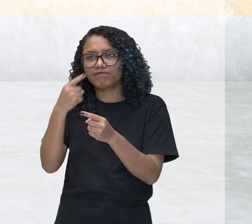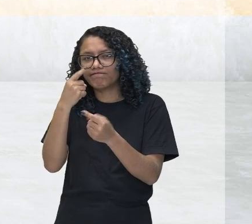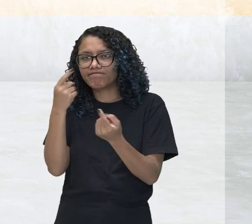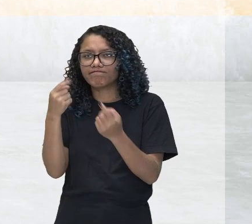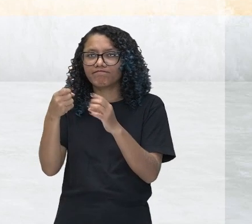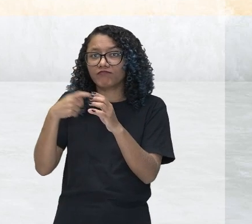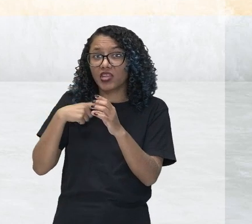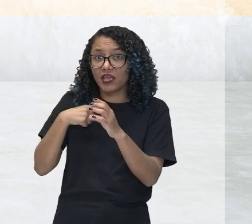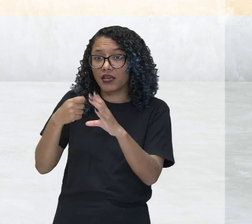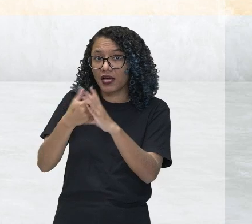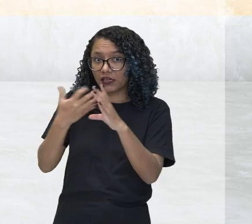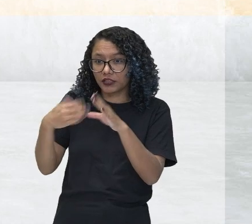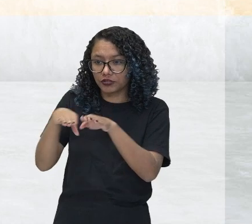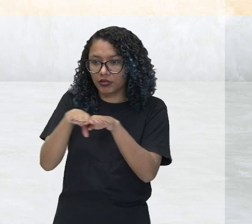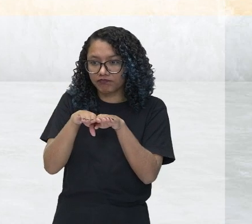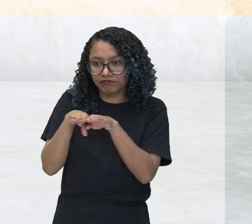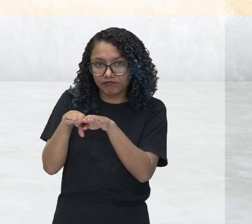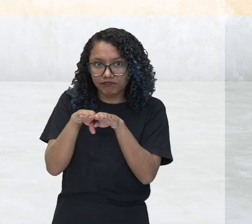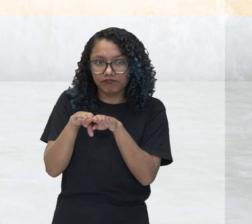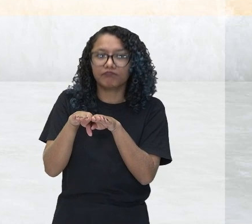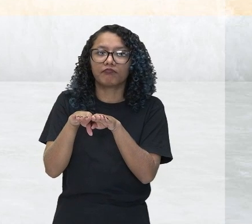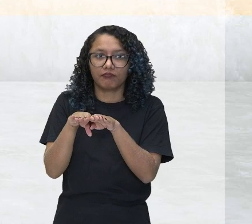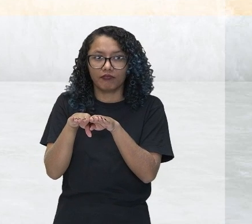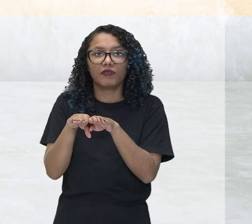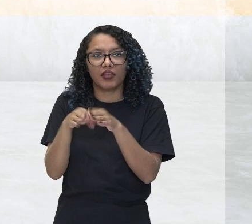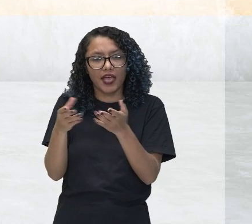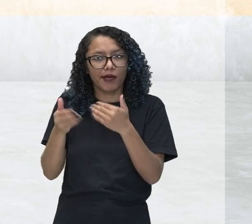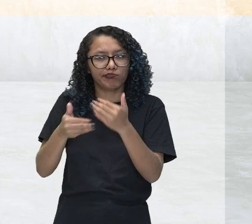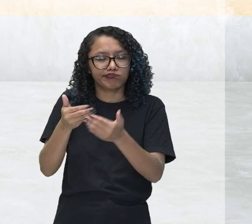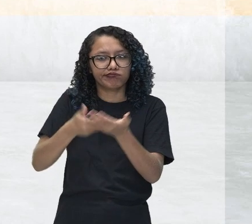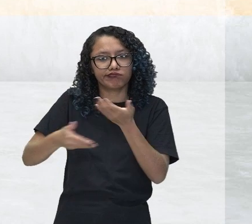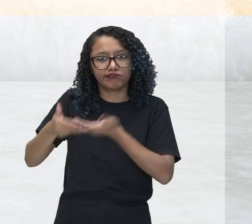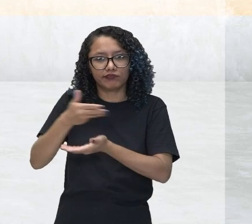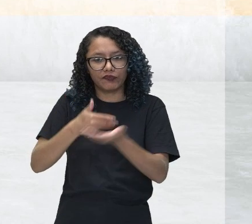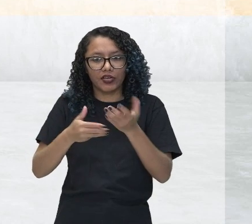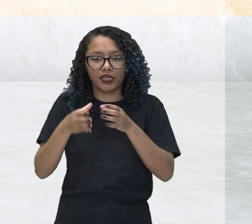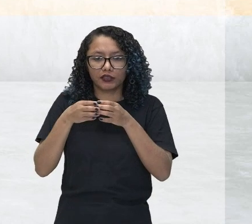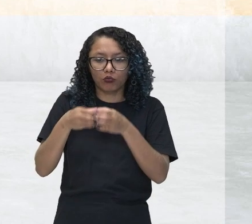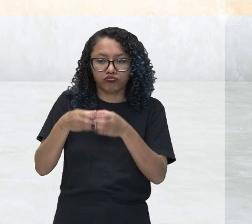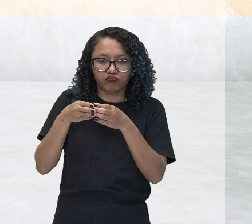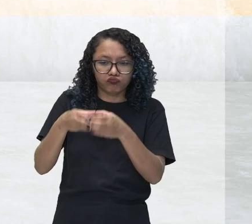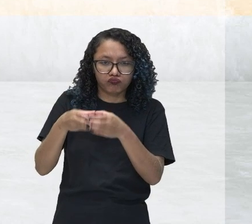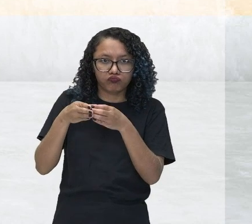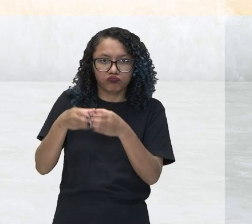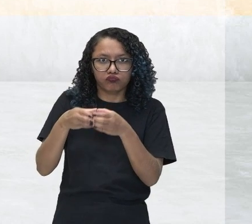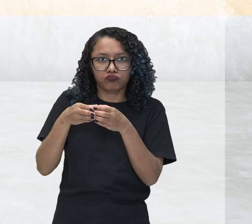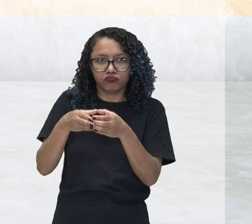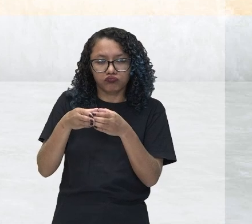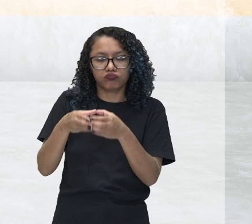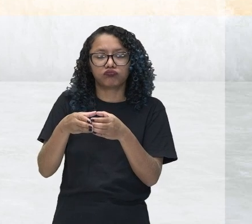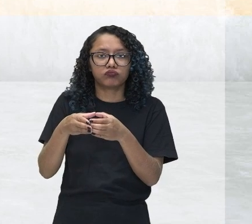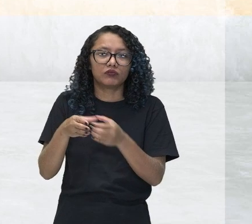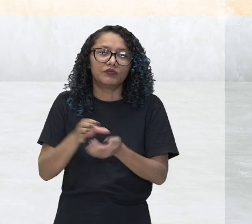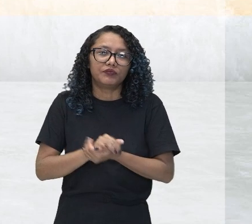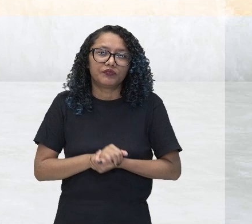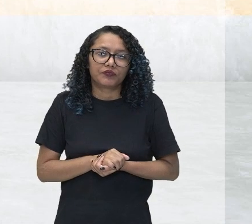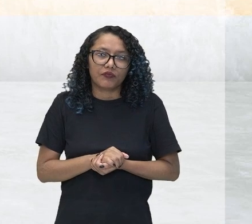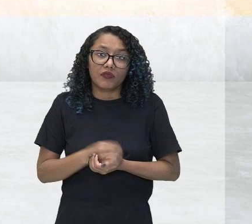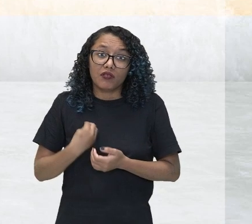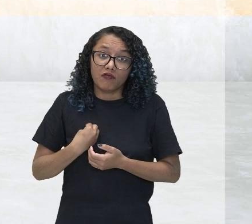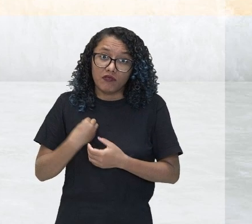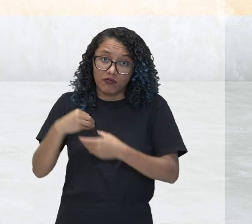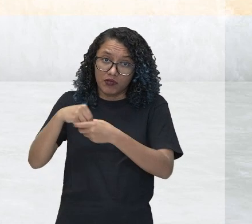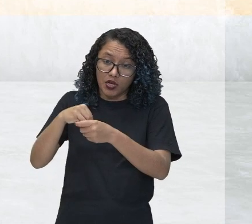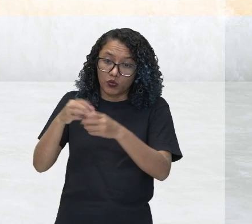de socialização. É essa convivência, essa vivência entre pessoas do mesmo grupo que